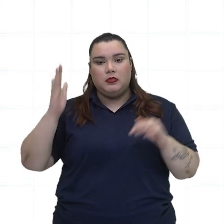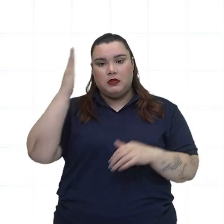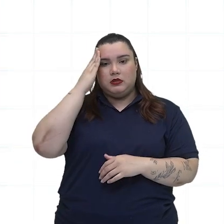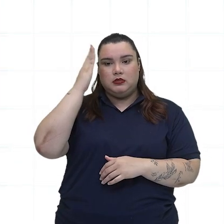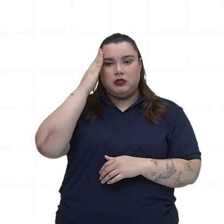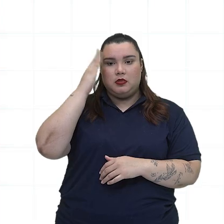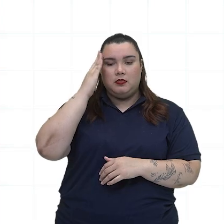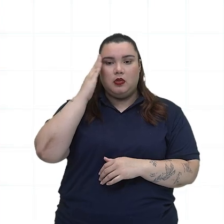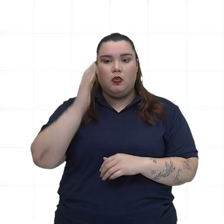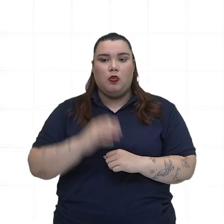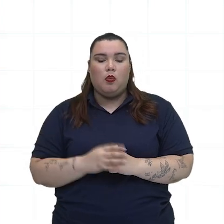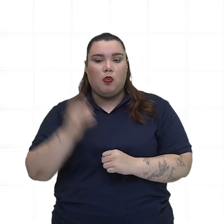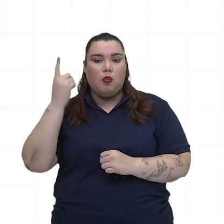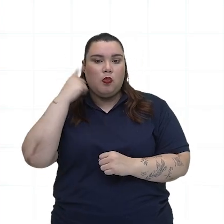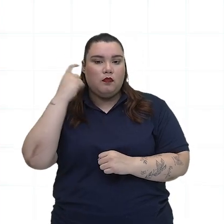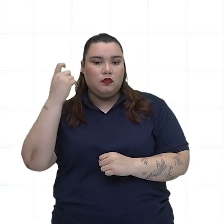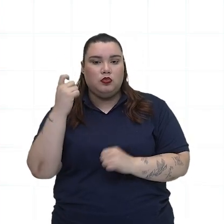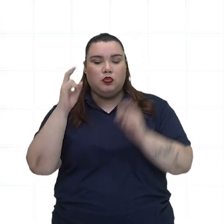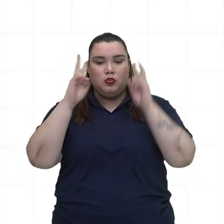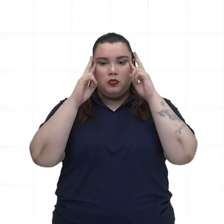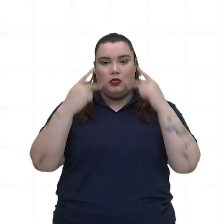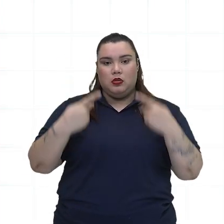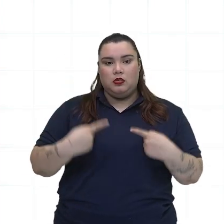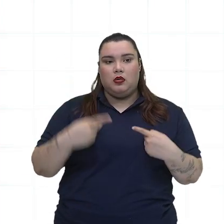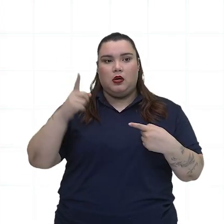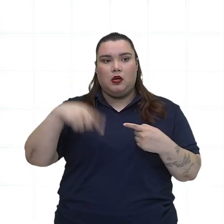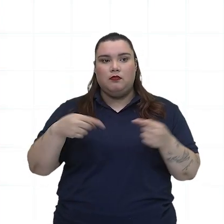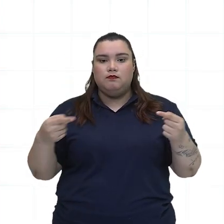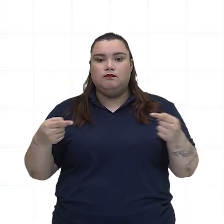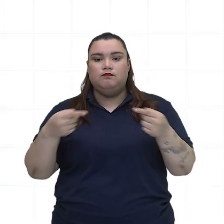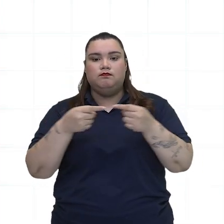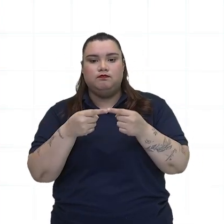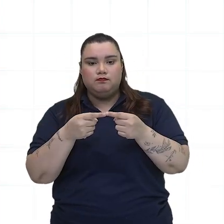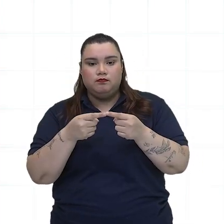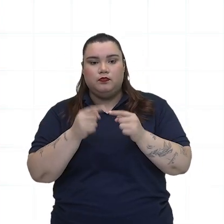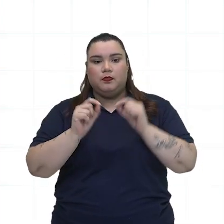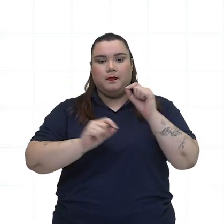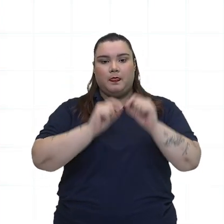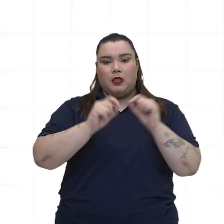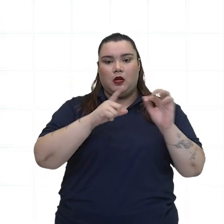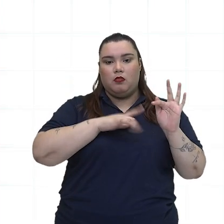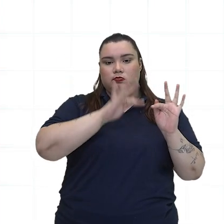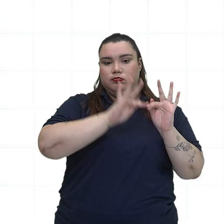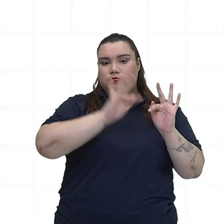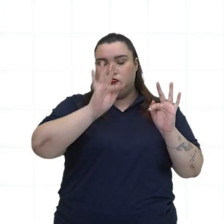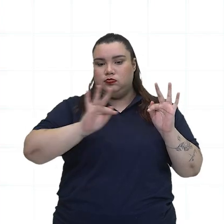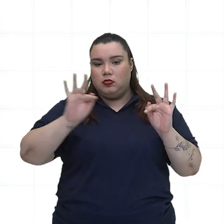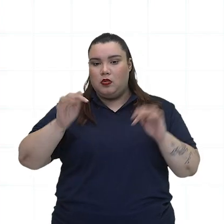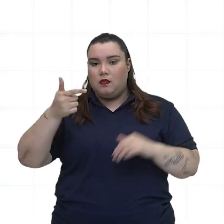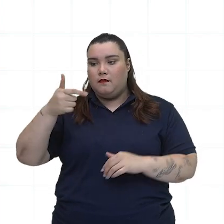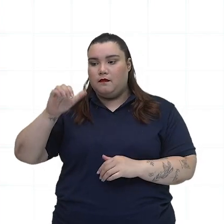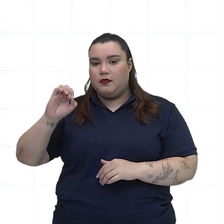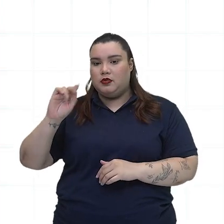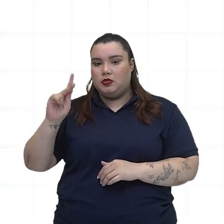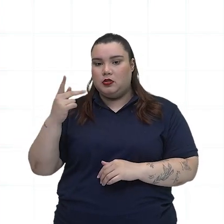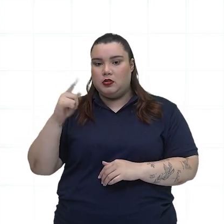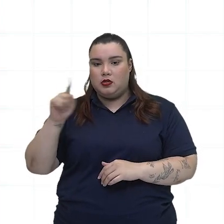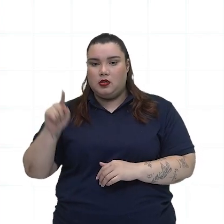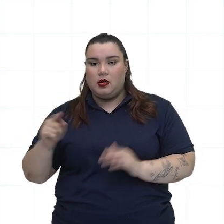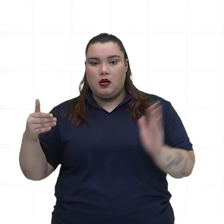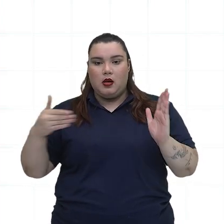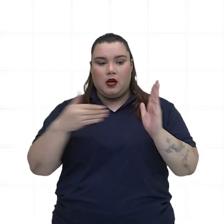Sabemos que o ouvido humano é capaz de captar sons na faixa de frequência que vai de 20 Hz